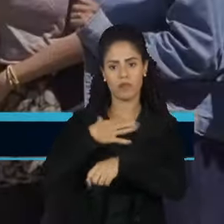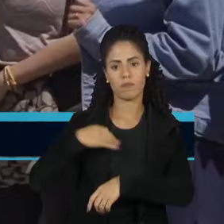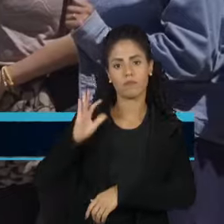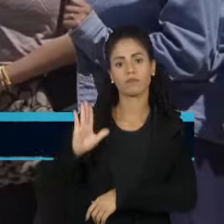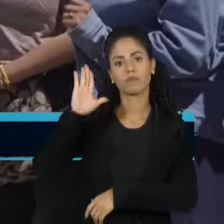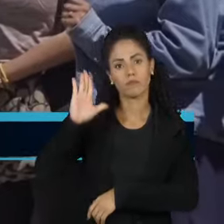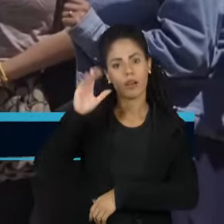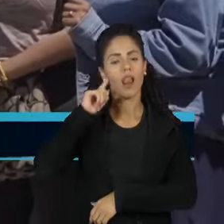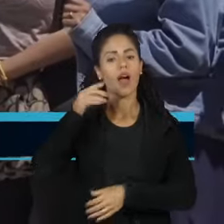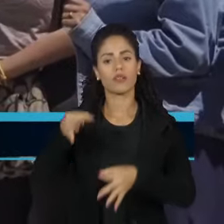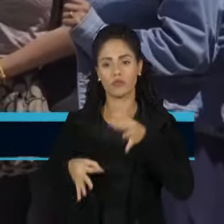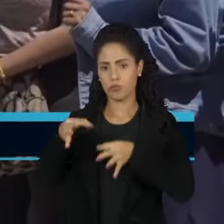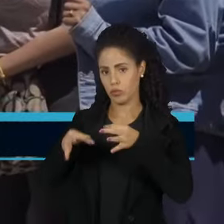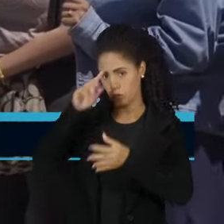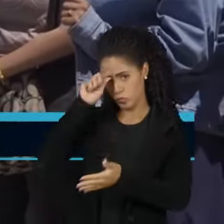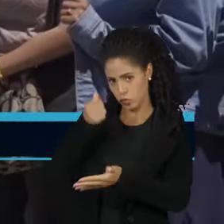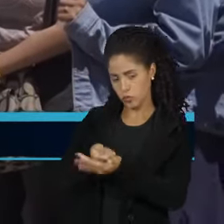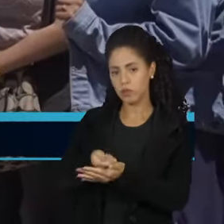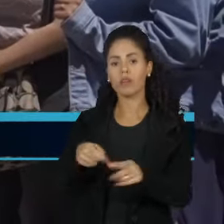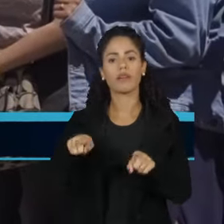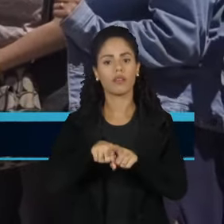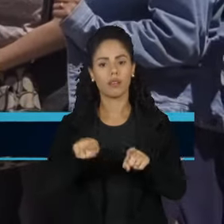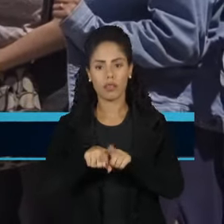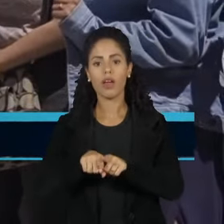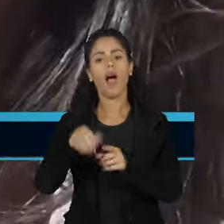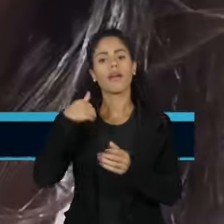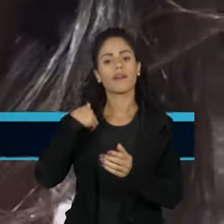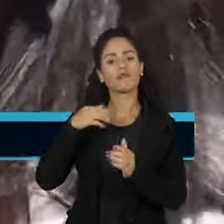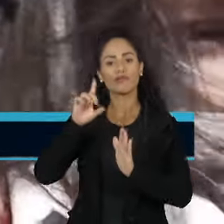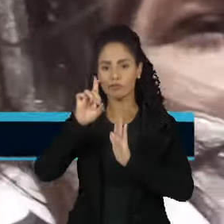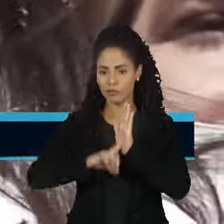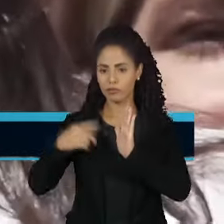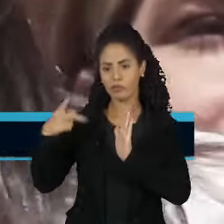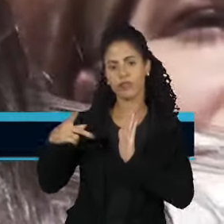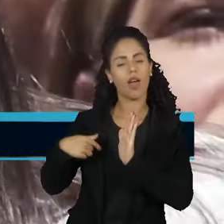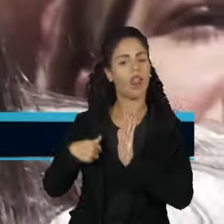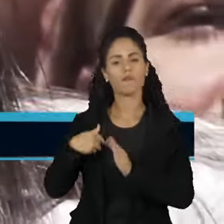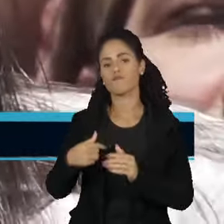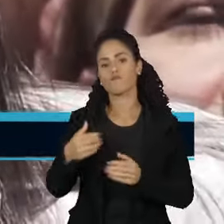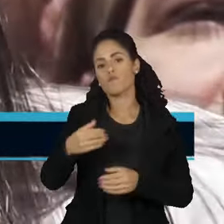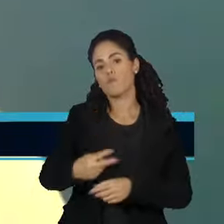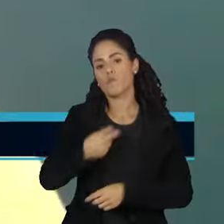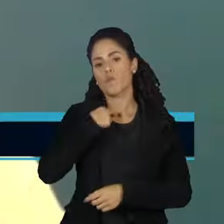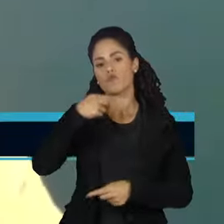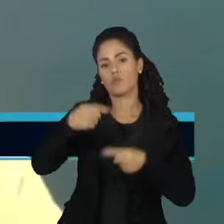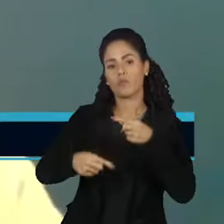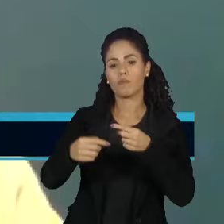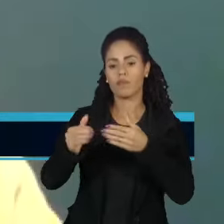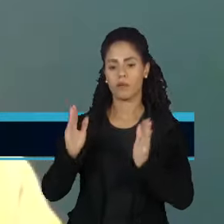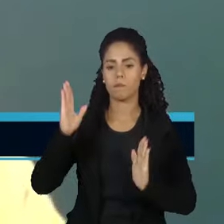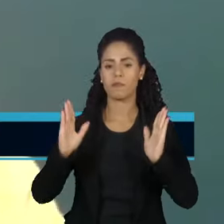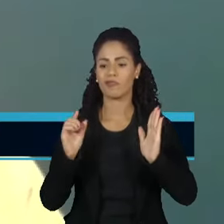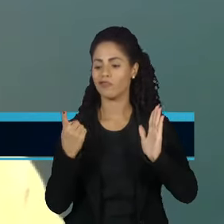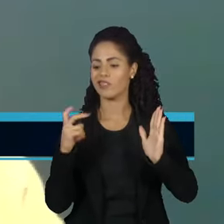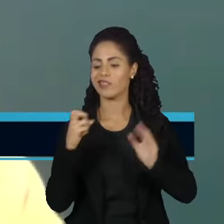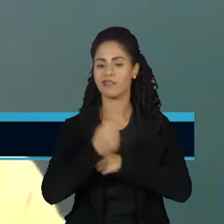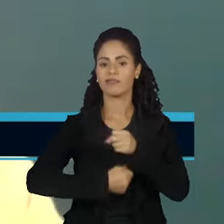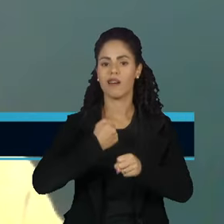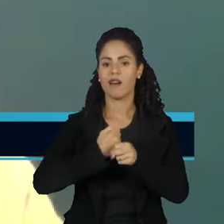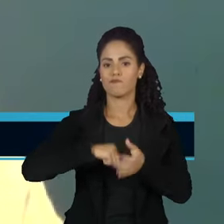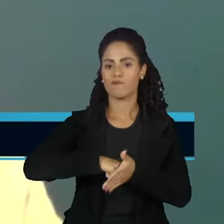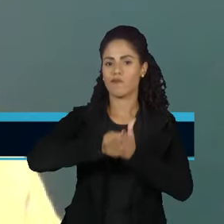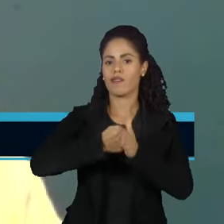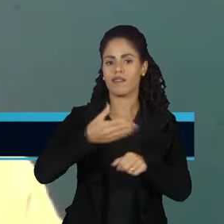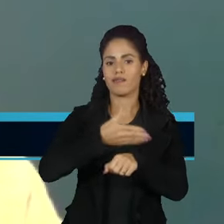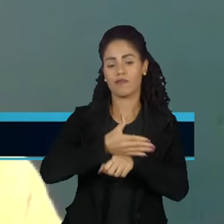Suprema Corte venezuelana e teve seus direitos políticos cassados por 15 anos. Demorou, de fato, mas é